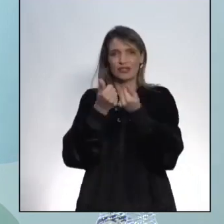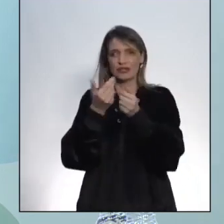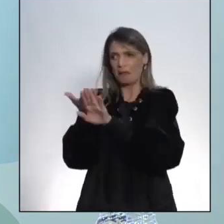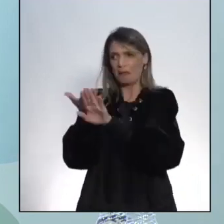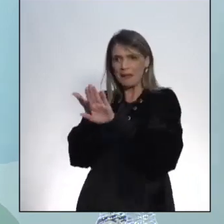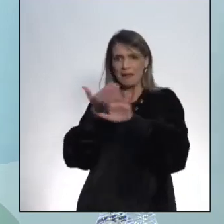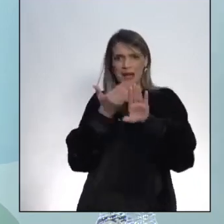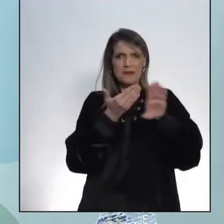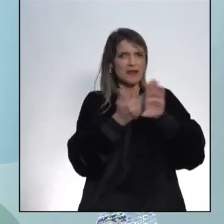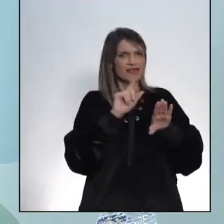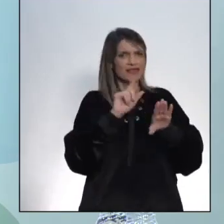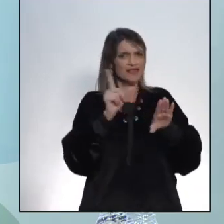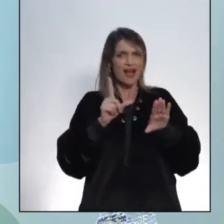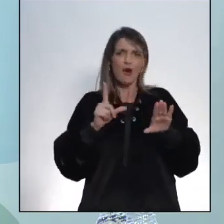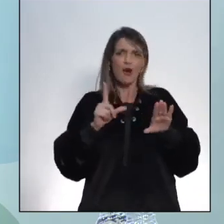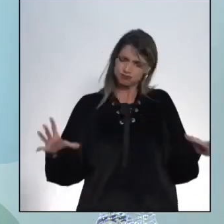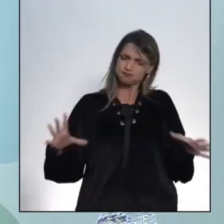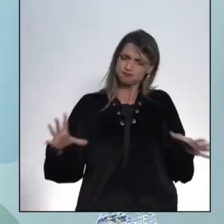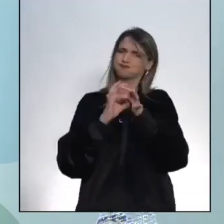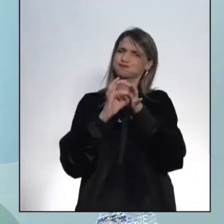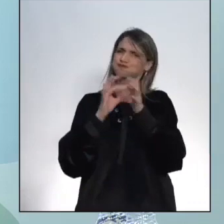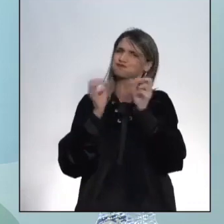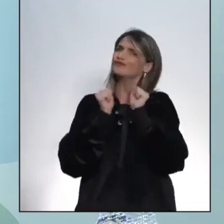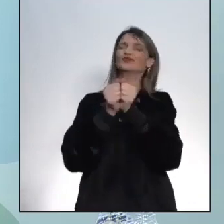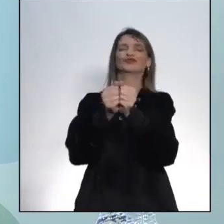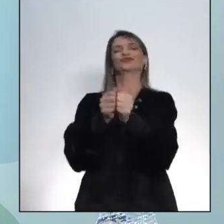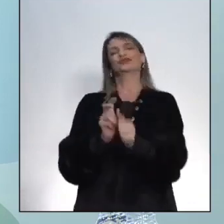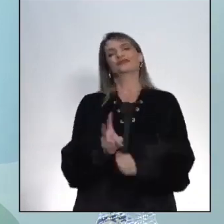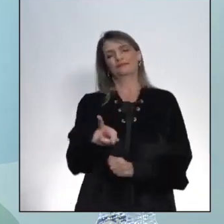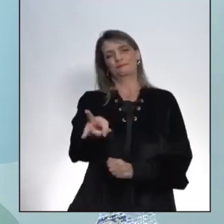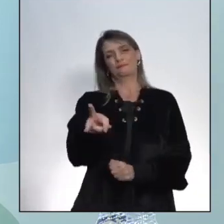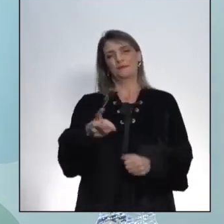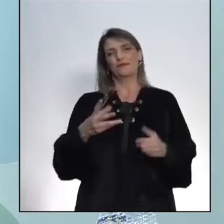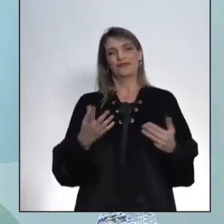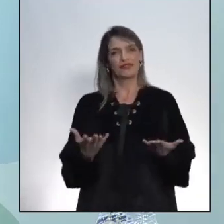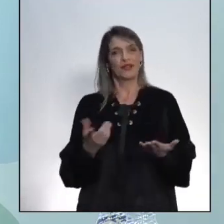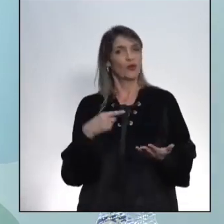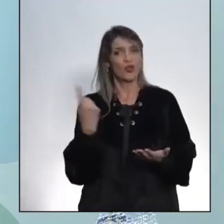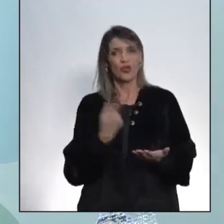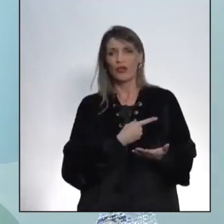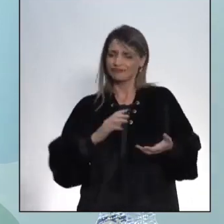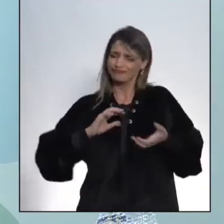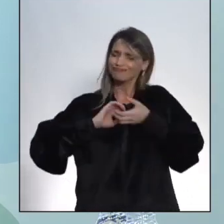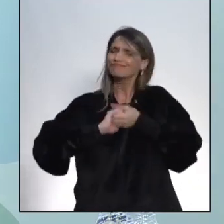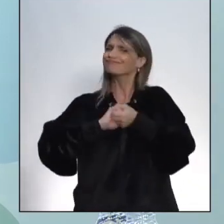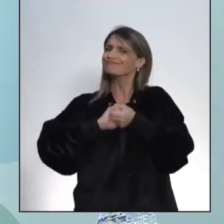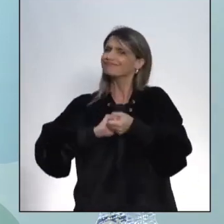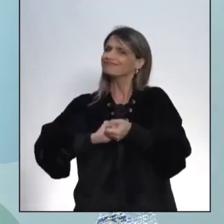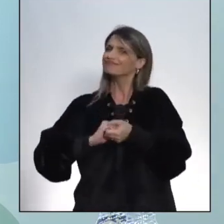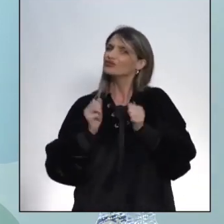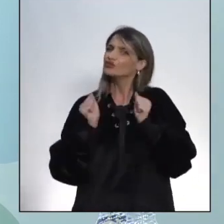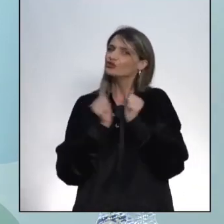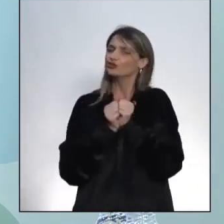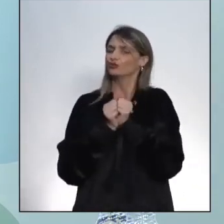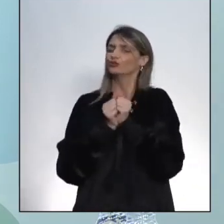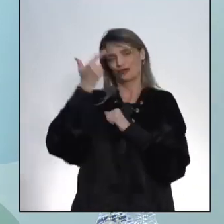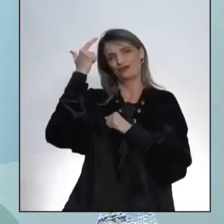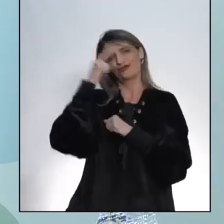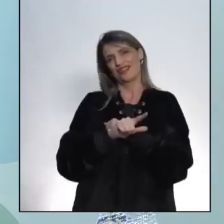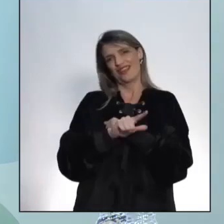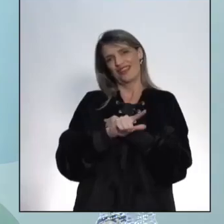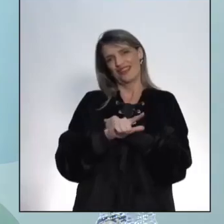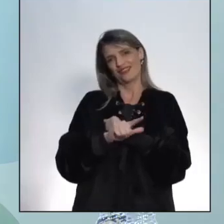muito, vamos de mão dadas. Então, finalizando em homenagem ao Drummond, vamos todos de mão dadas, que juntos a gente vai conseguir se